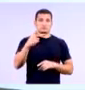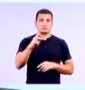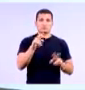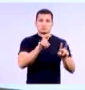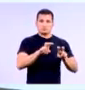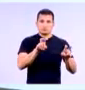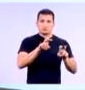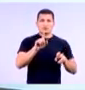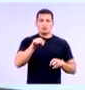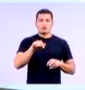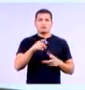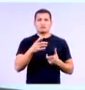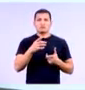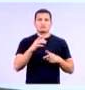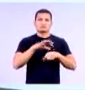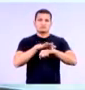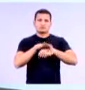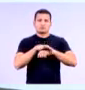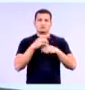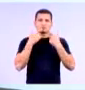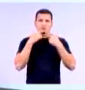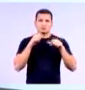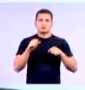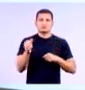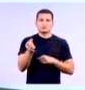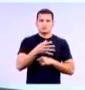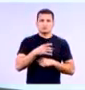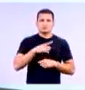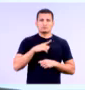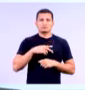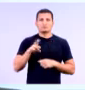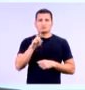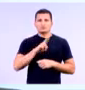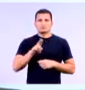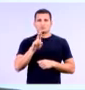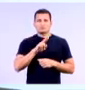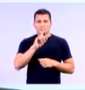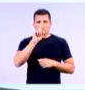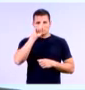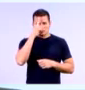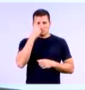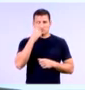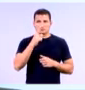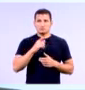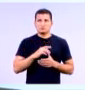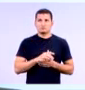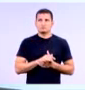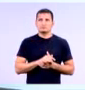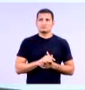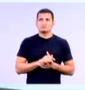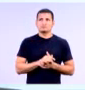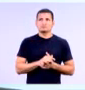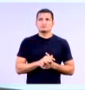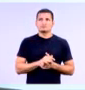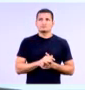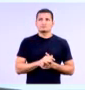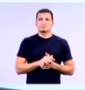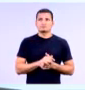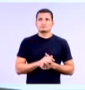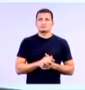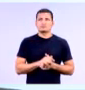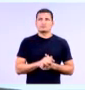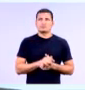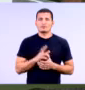é o modelo de segurança que as linguagens novas estão utilizando. Eles criam como é que chama? Uma areia, como é que